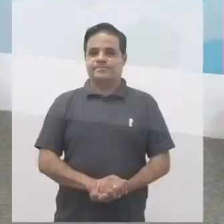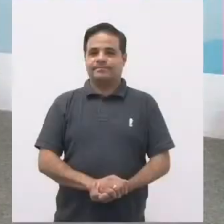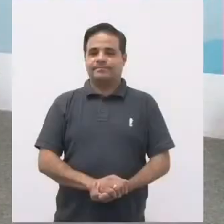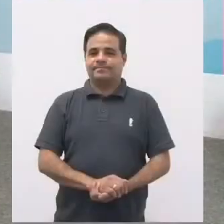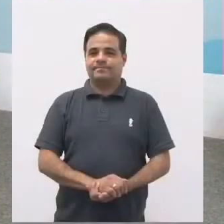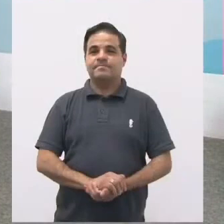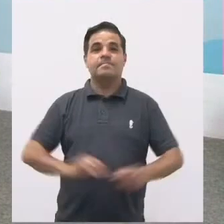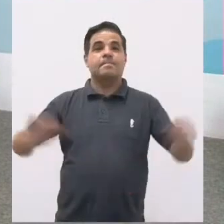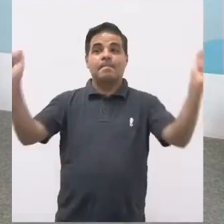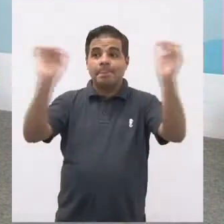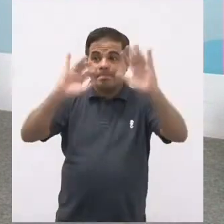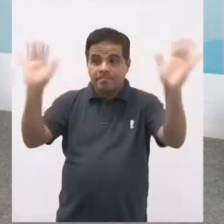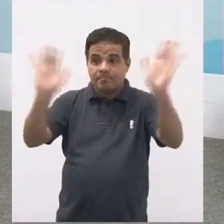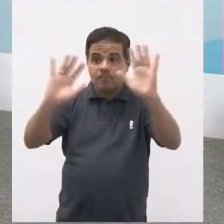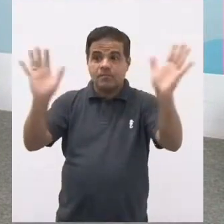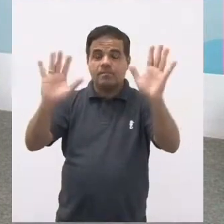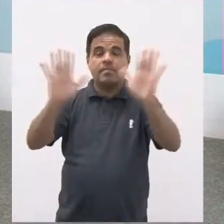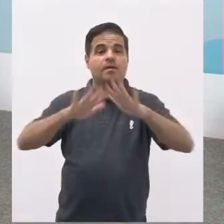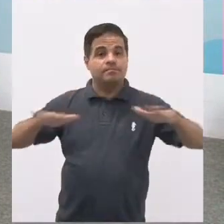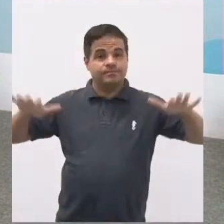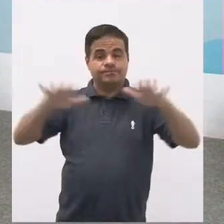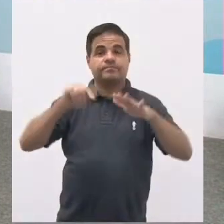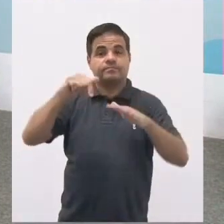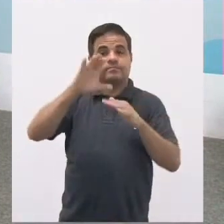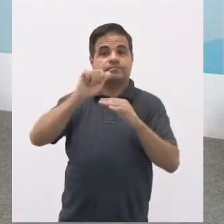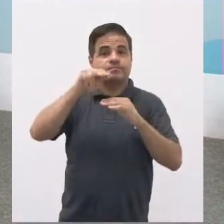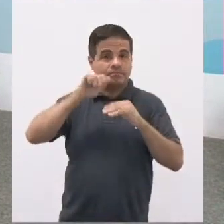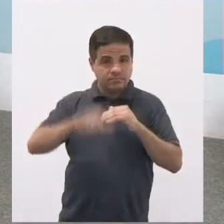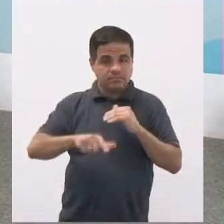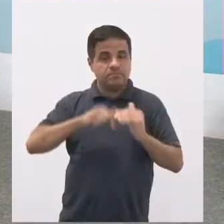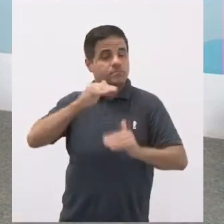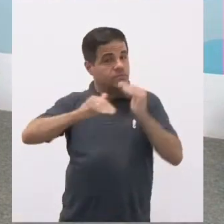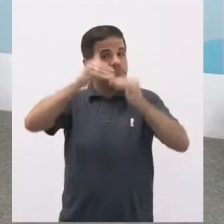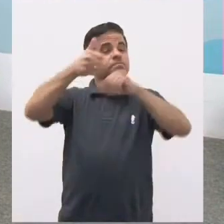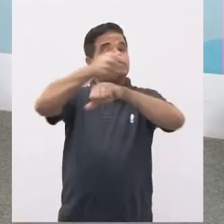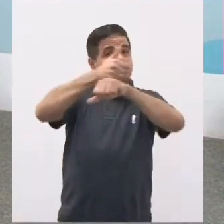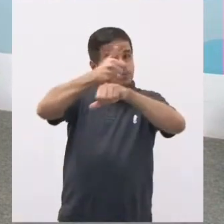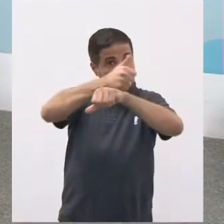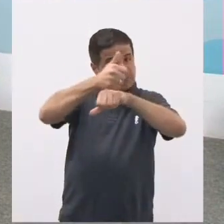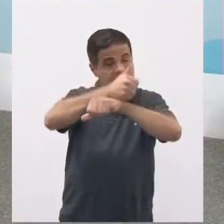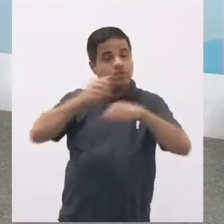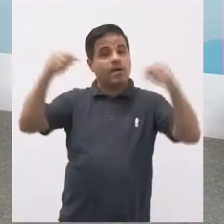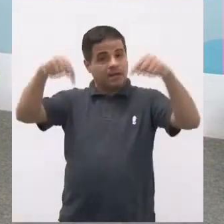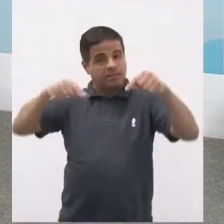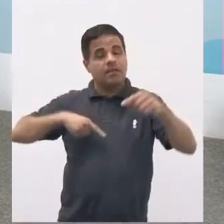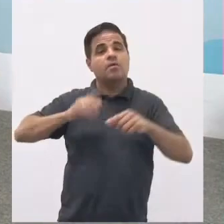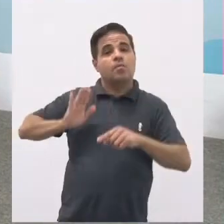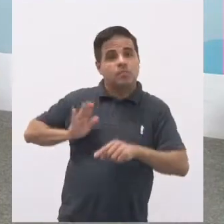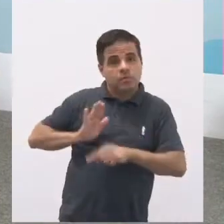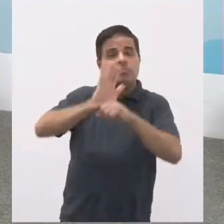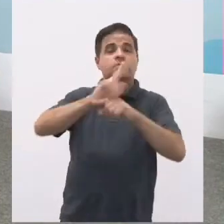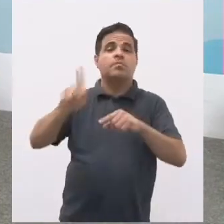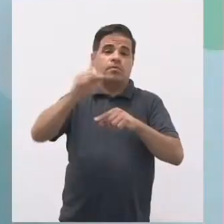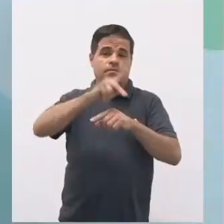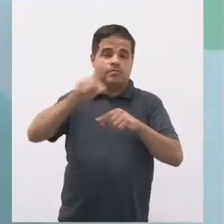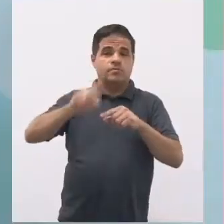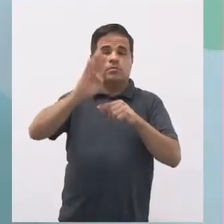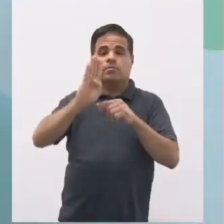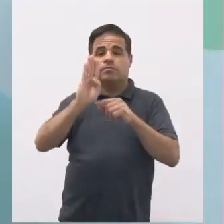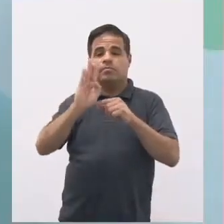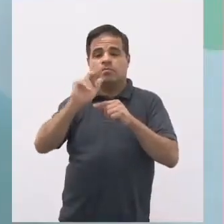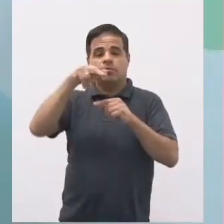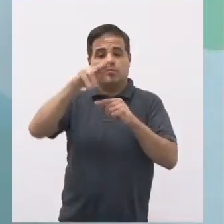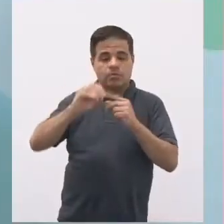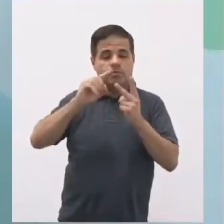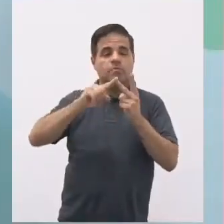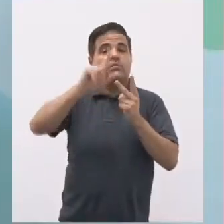Olá a todos e a todas. Bem, aqui no canal Desenvolvimento Profissional nós temos uma contribuição do professor Bruno Leonardo, que